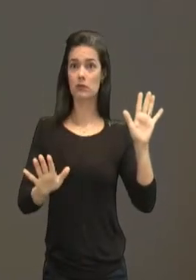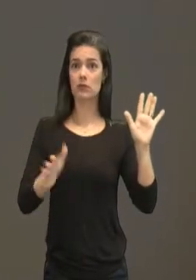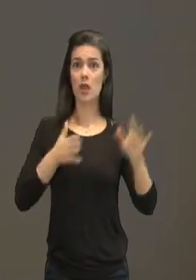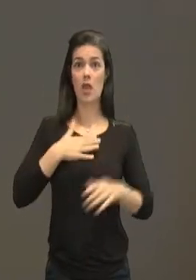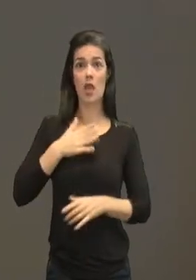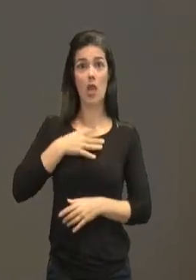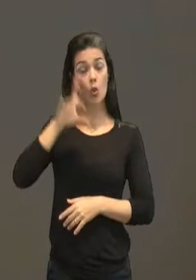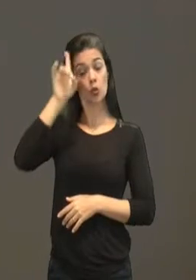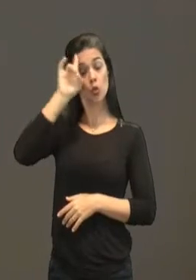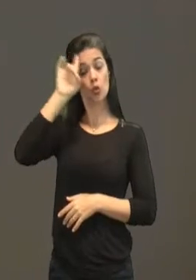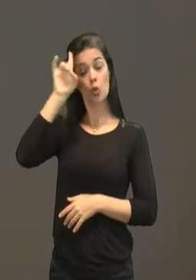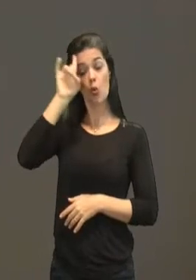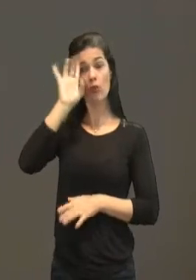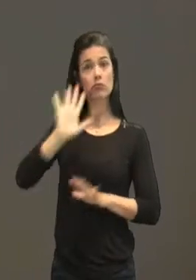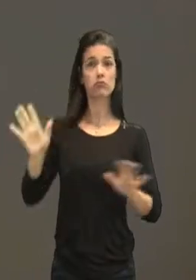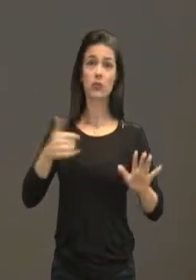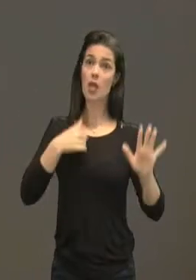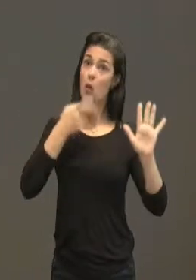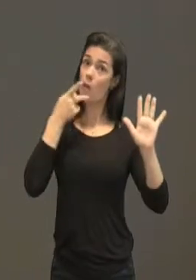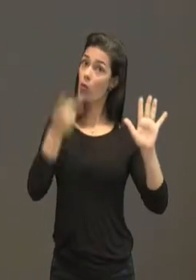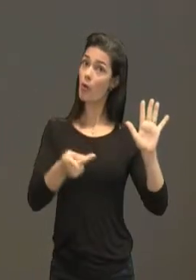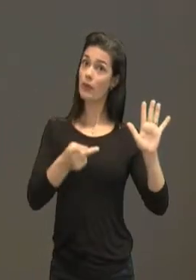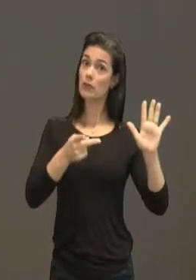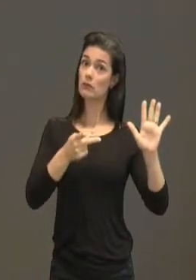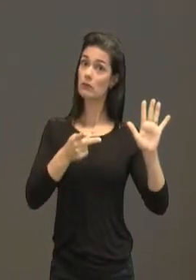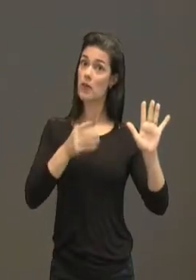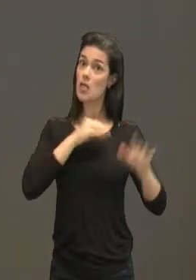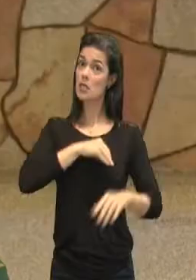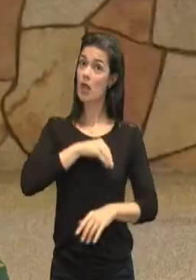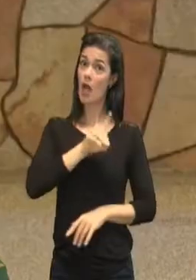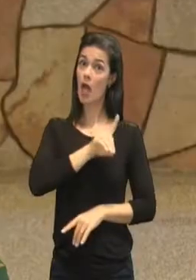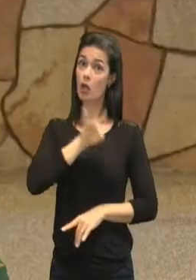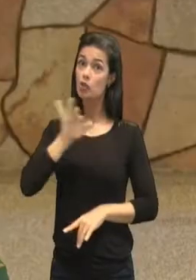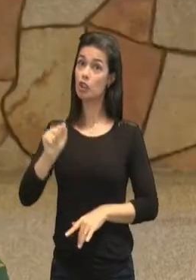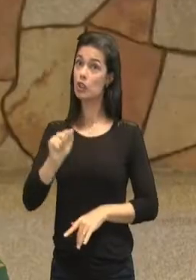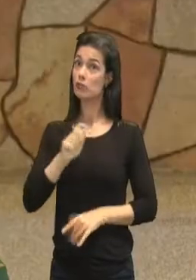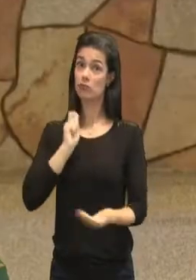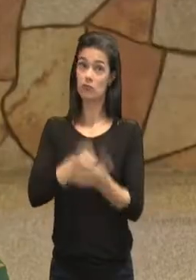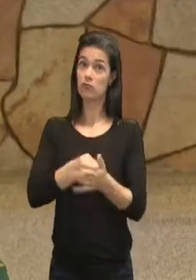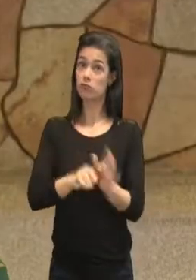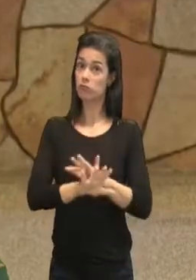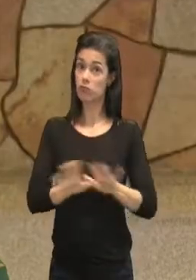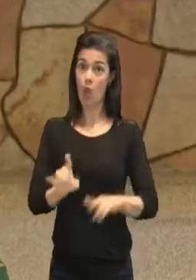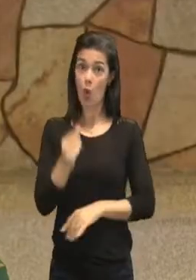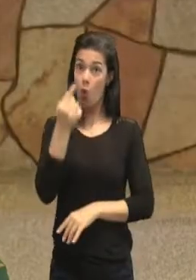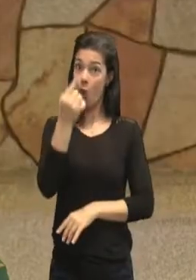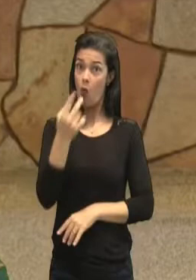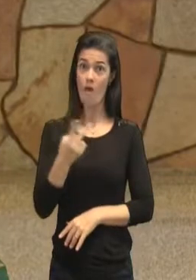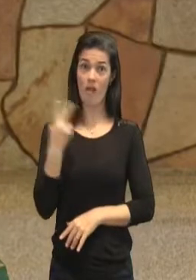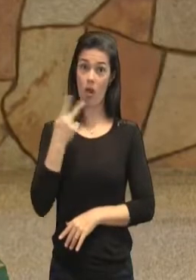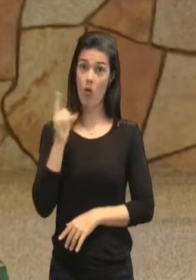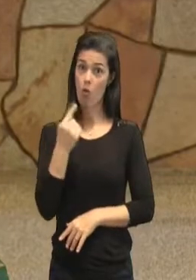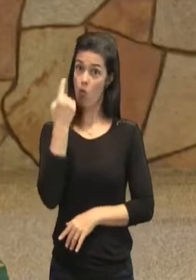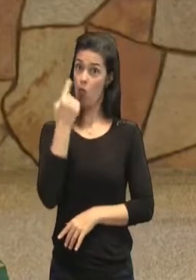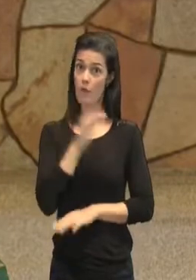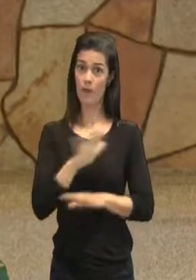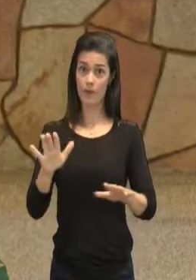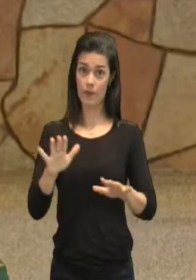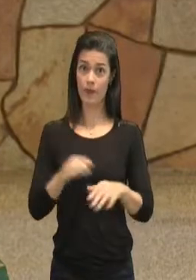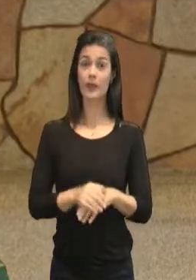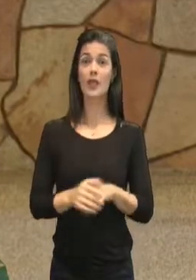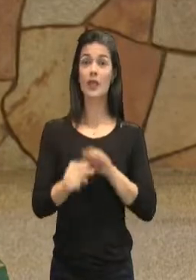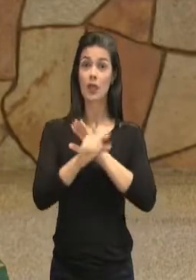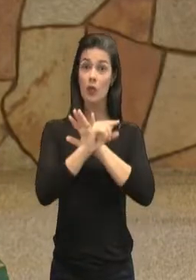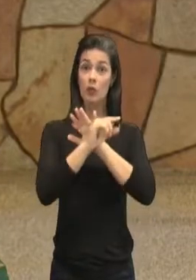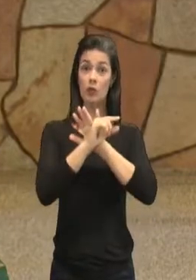dono daquele campo e ele assim faria. E aí nós temos então, eu peço a você que acompanhe comigo, no capítulo 20 de